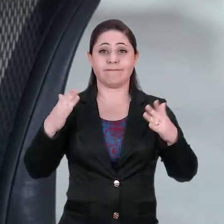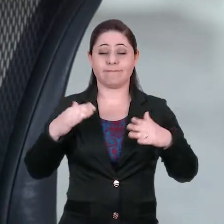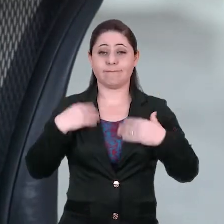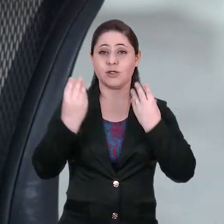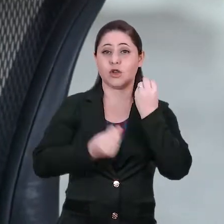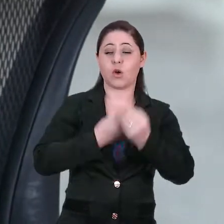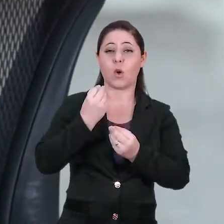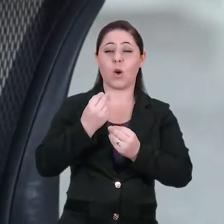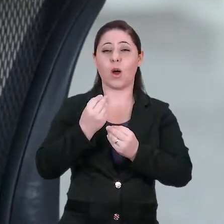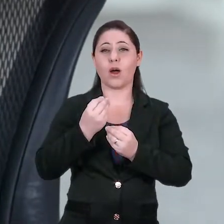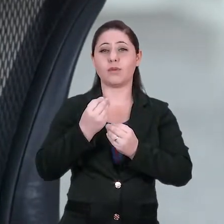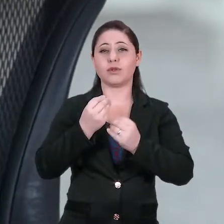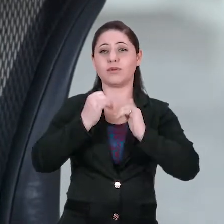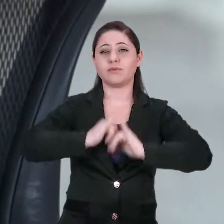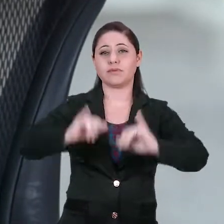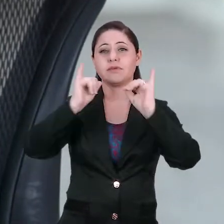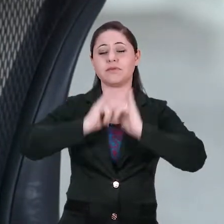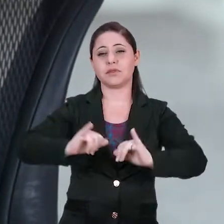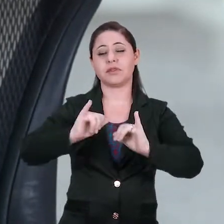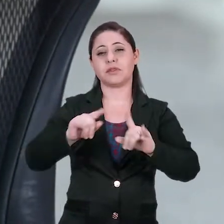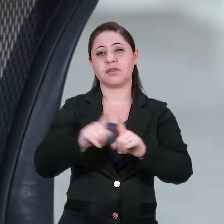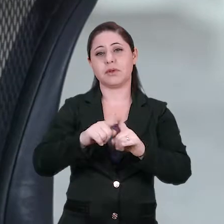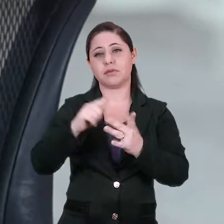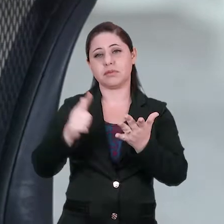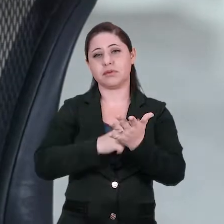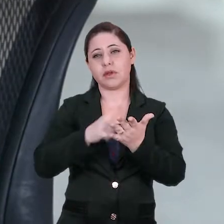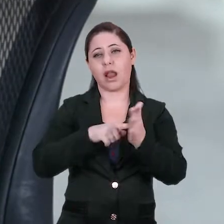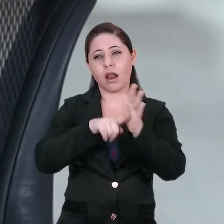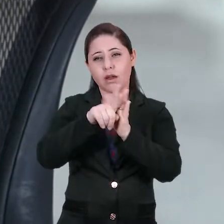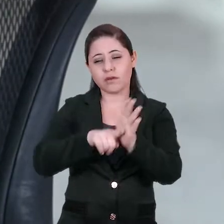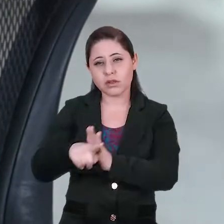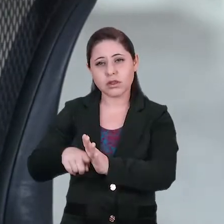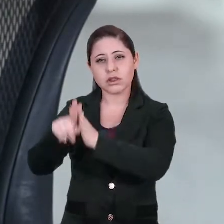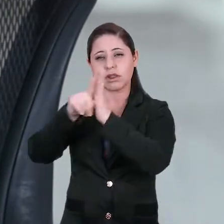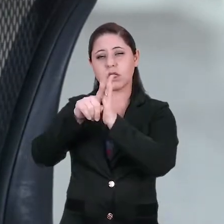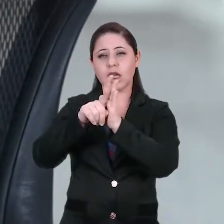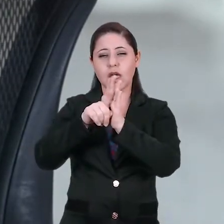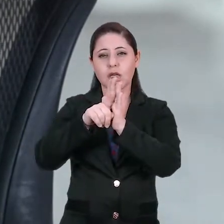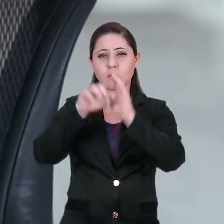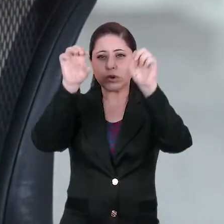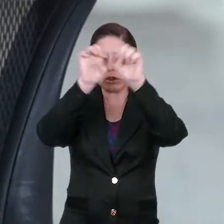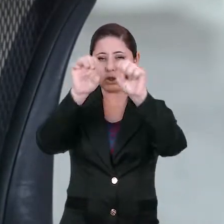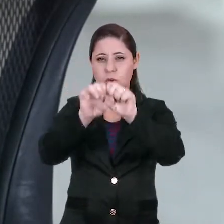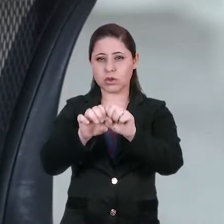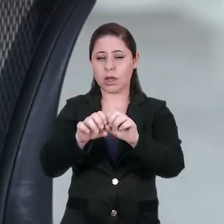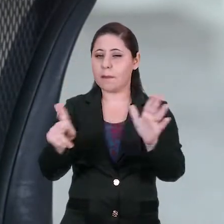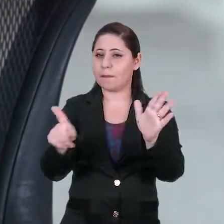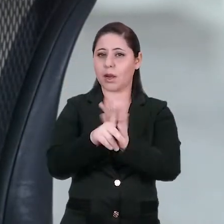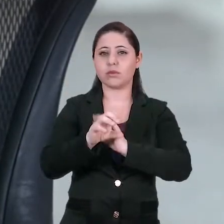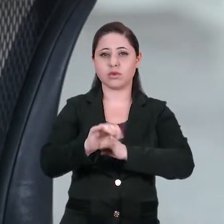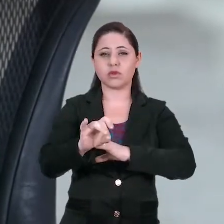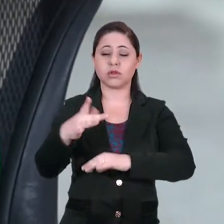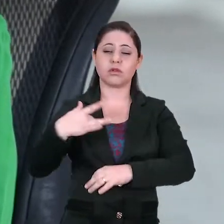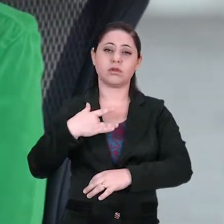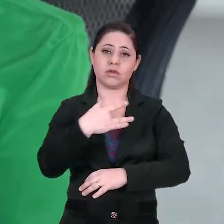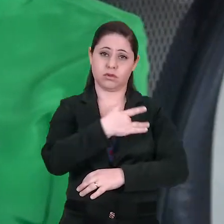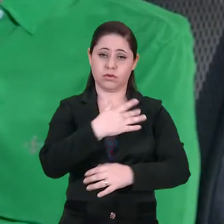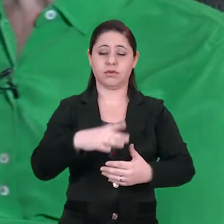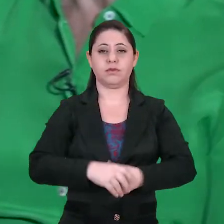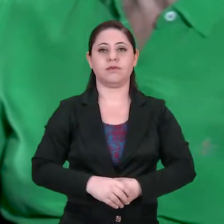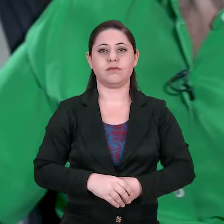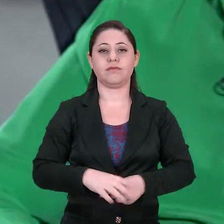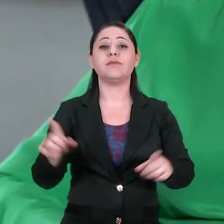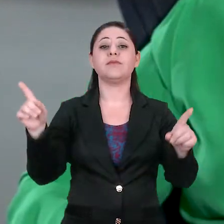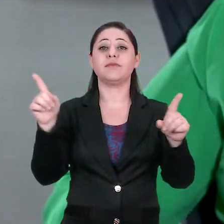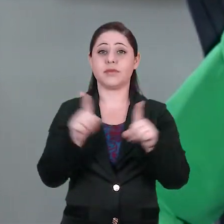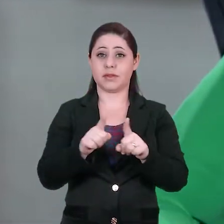como a publicação de várias obras levantando esses aspectos, principalmente na área da educação e da saúde. Até recomendo